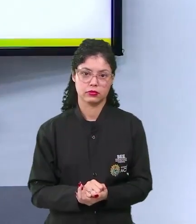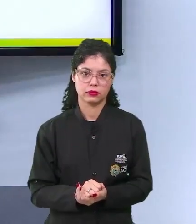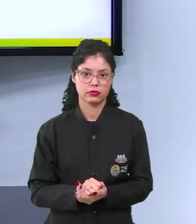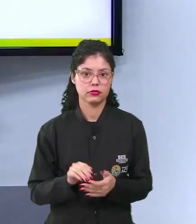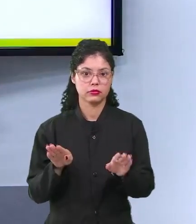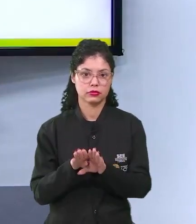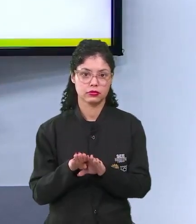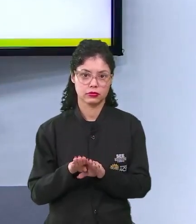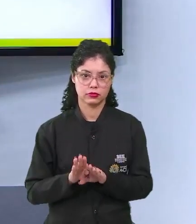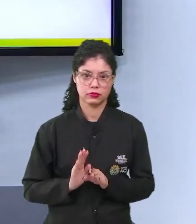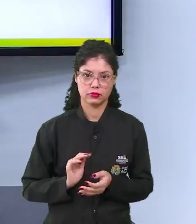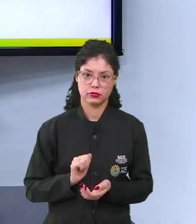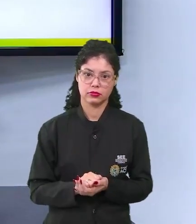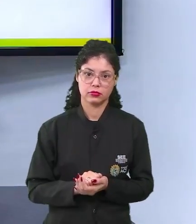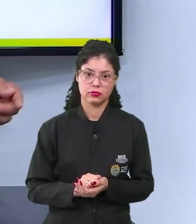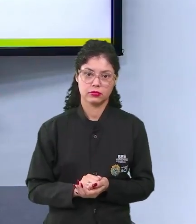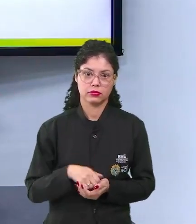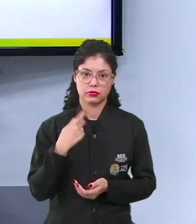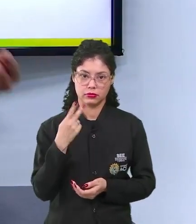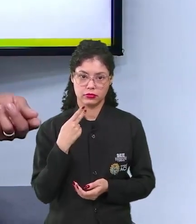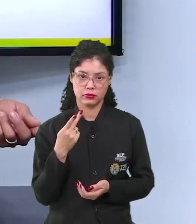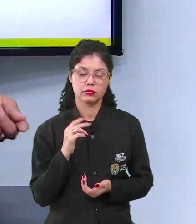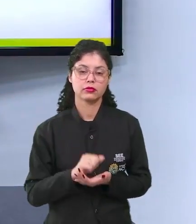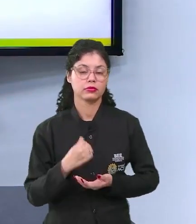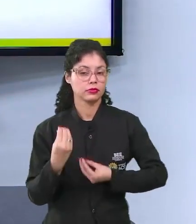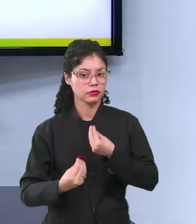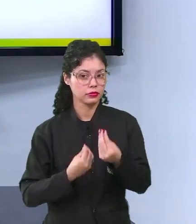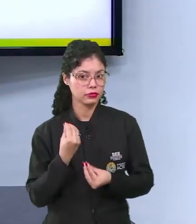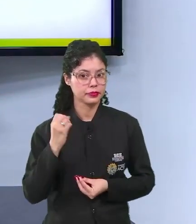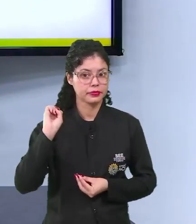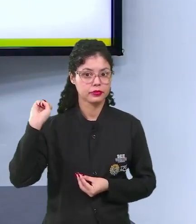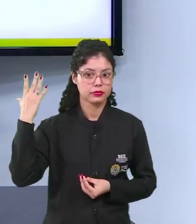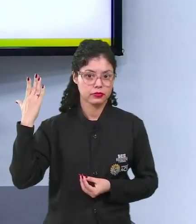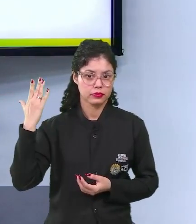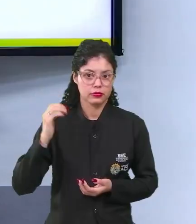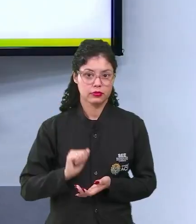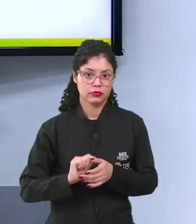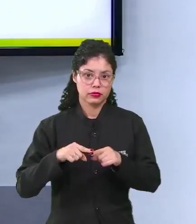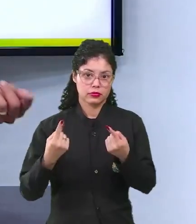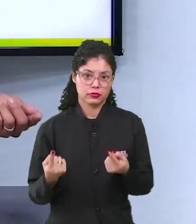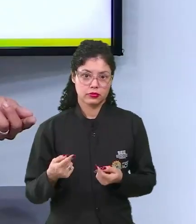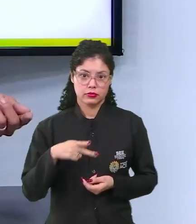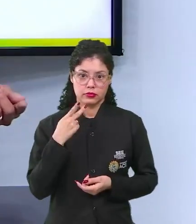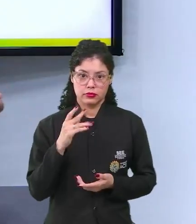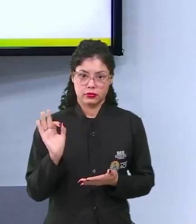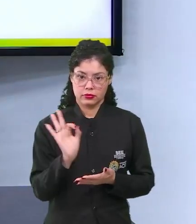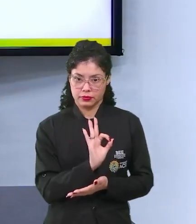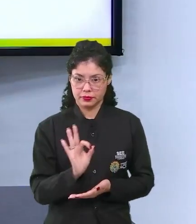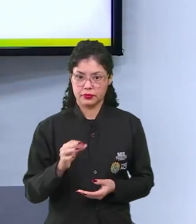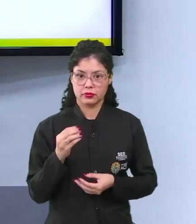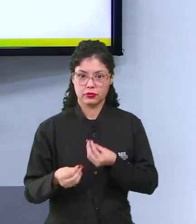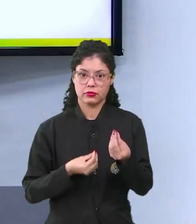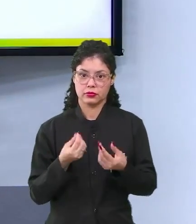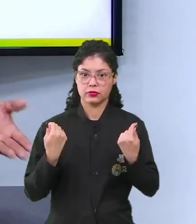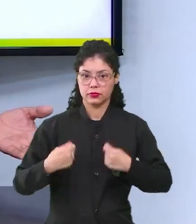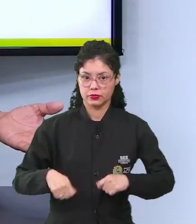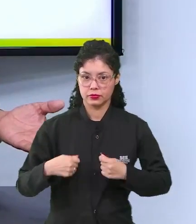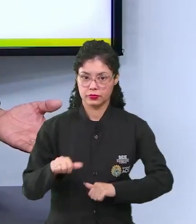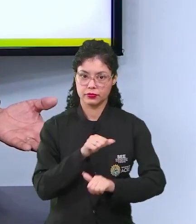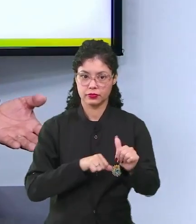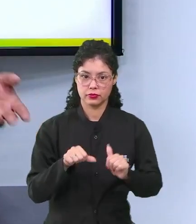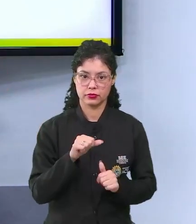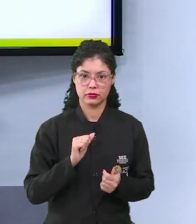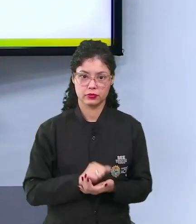interessante a gente ficar fazendo aqui um blá blá blá de como é que a coisa acontece, mas não falar nada como é que precisa